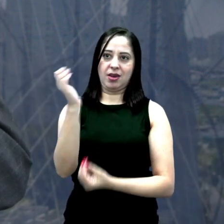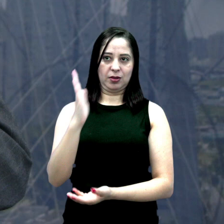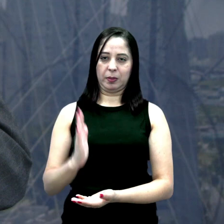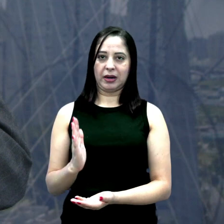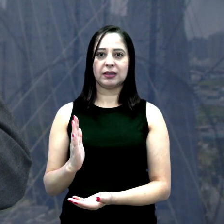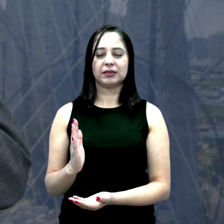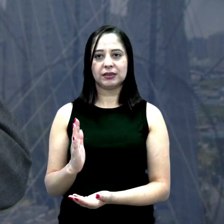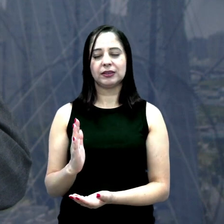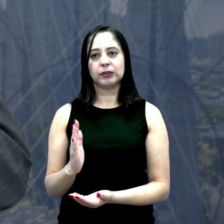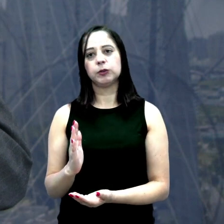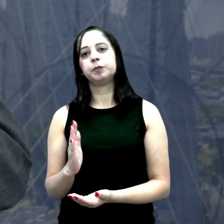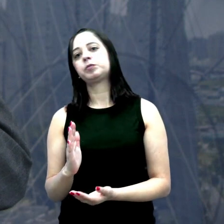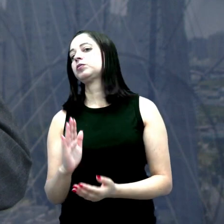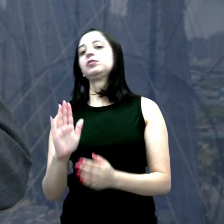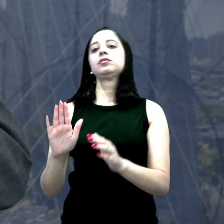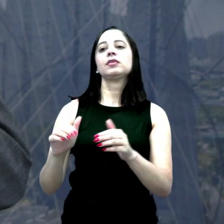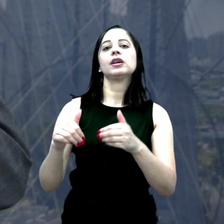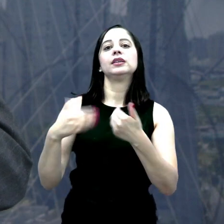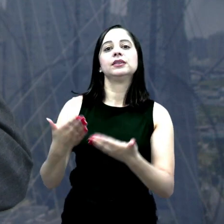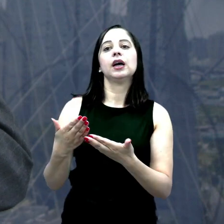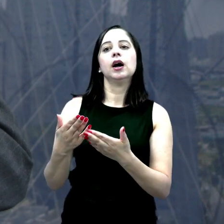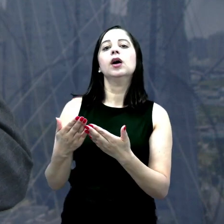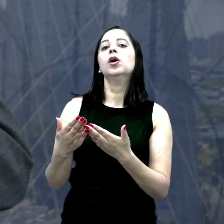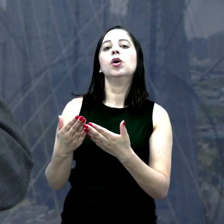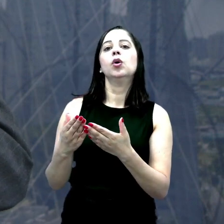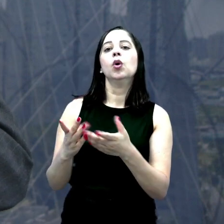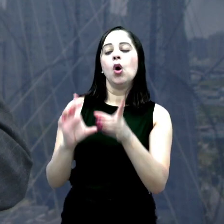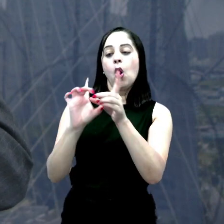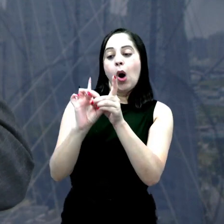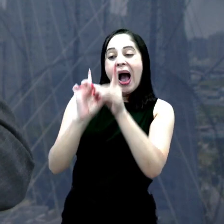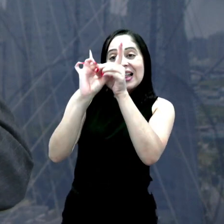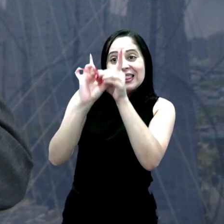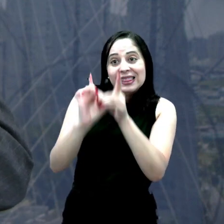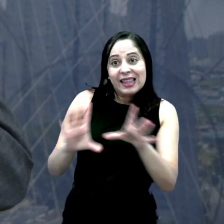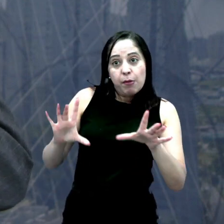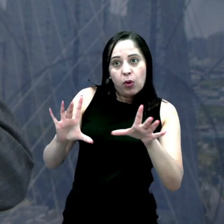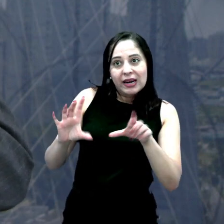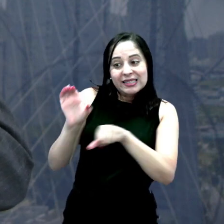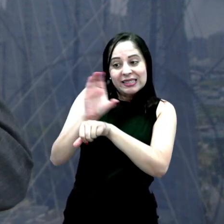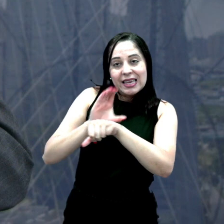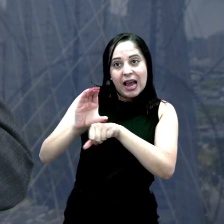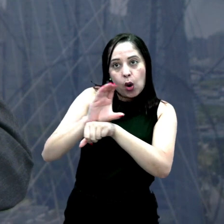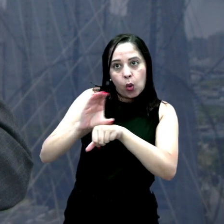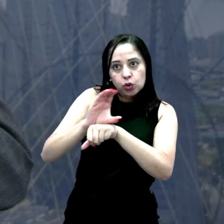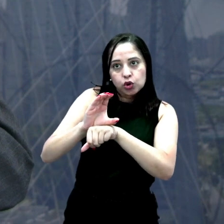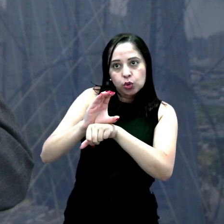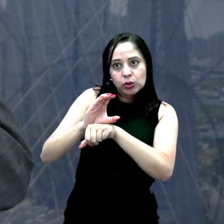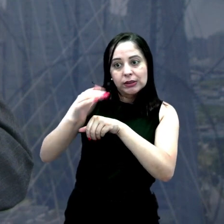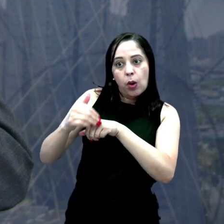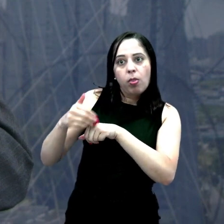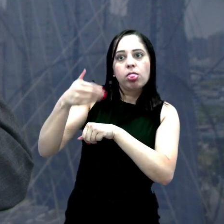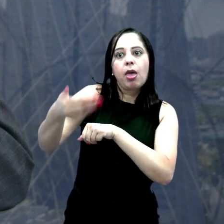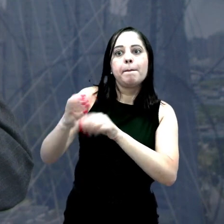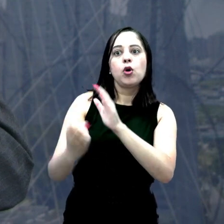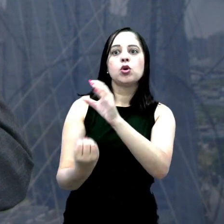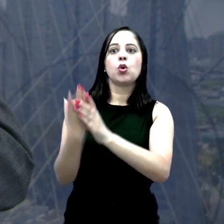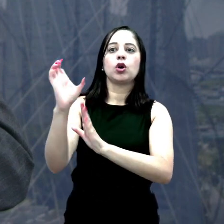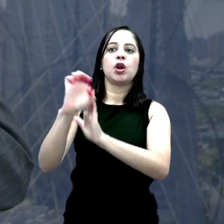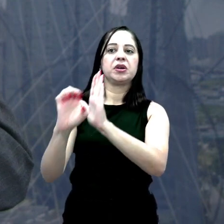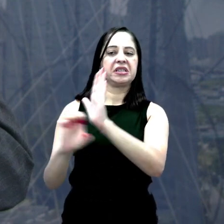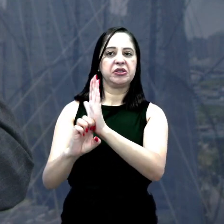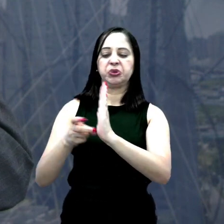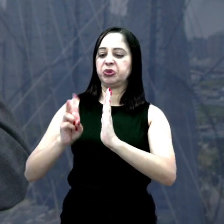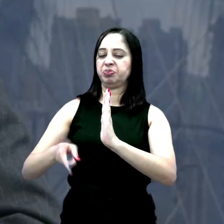do Brasil, da redemocratização, do agasalho, né, social que o Brasil dá, a legislação não